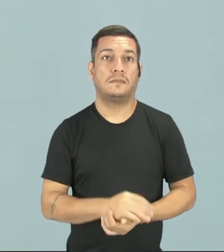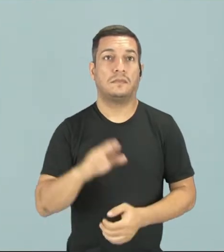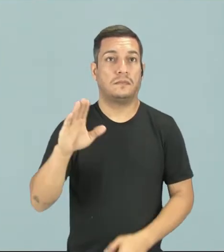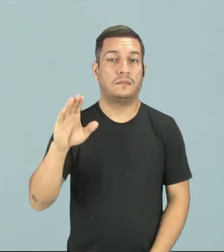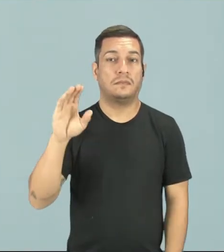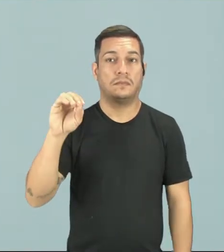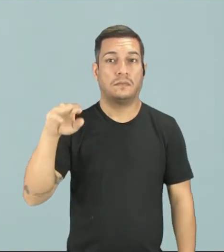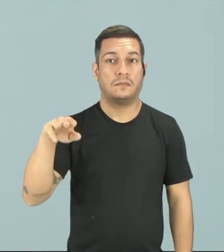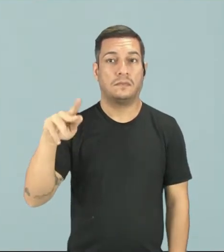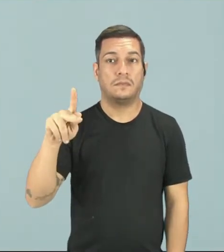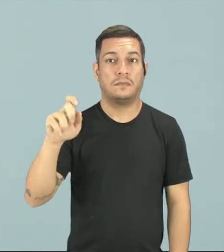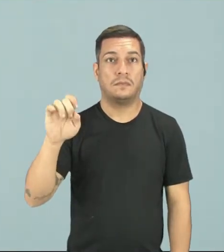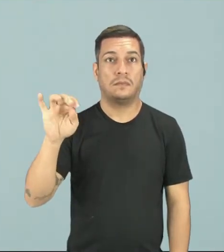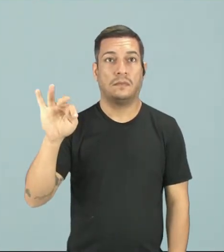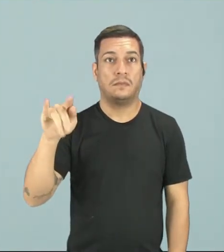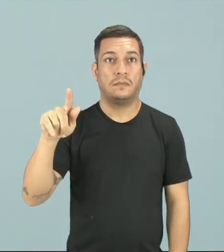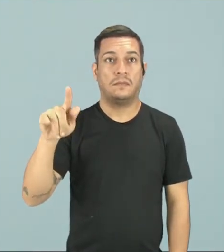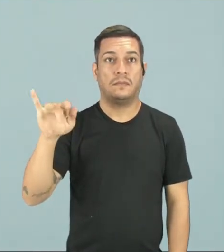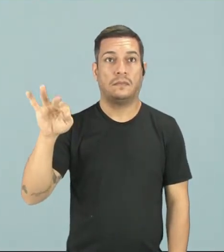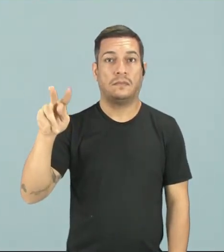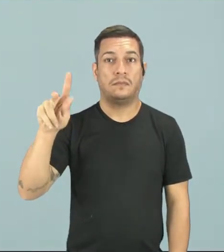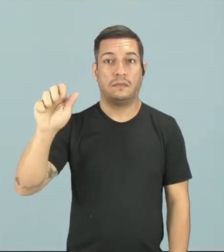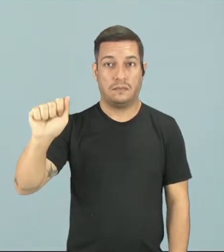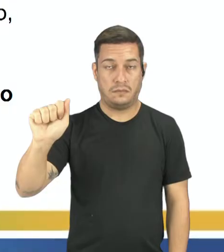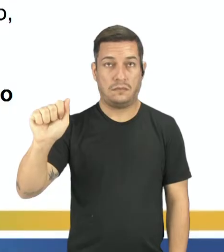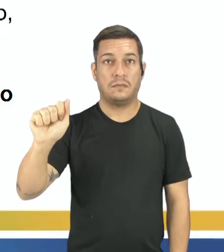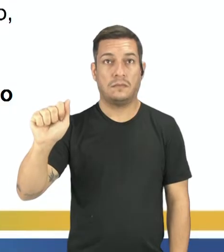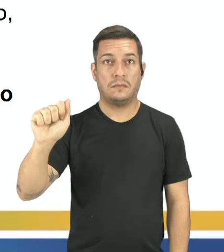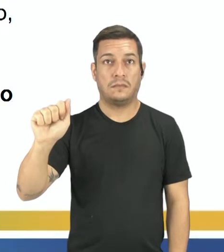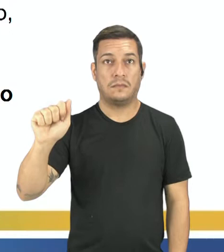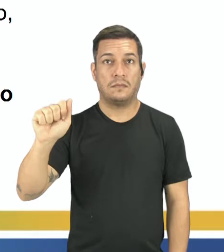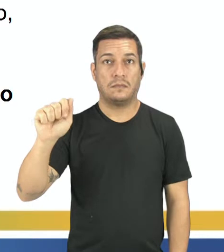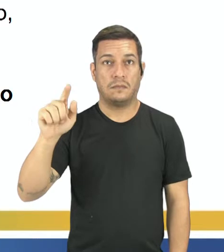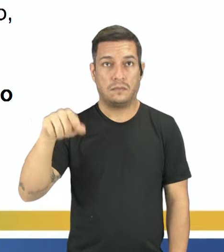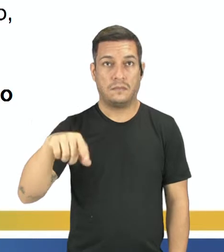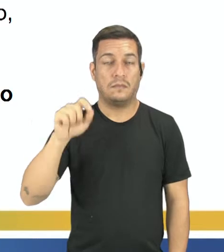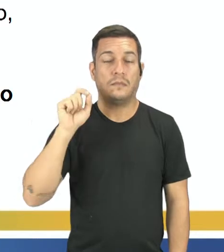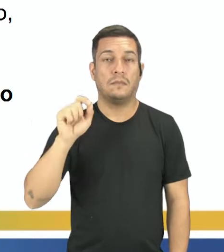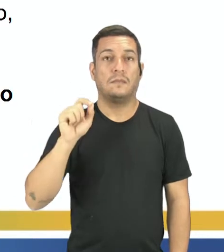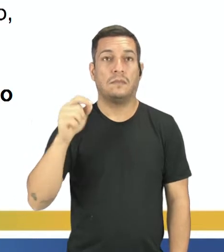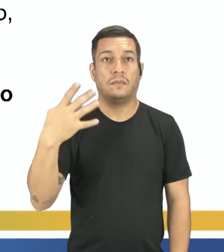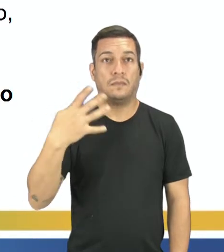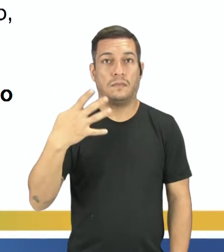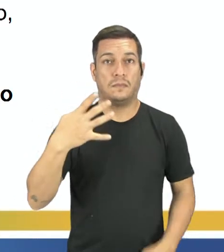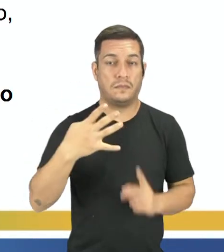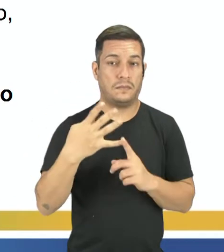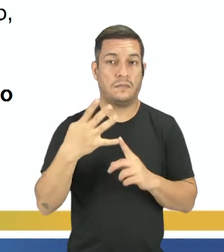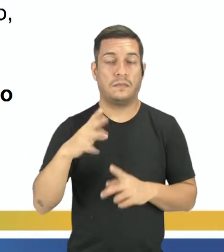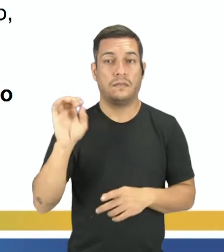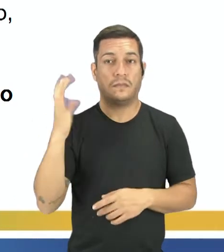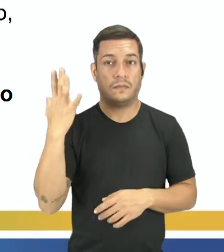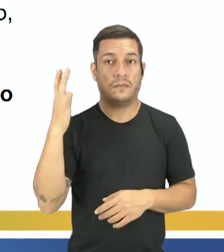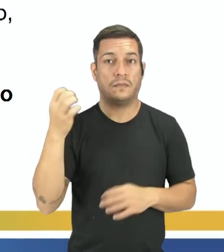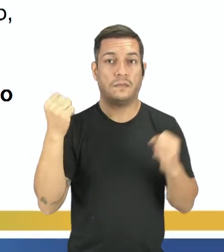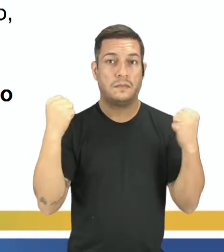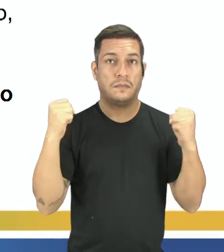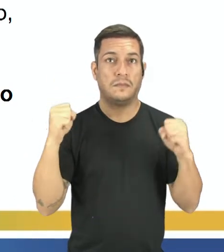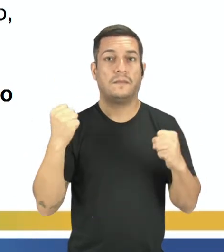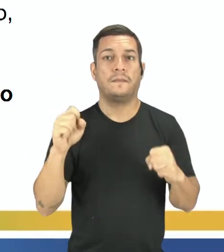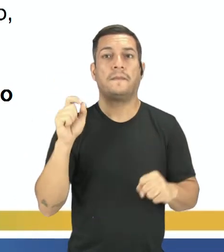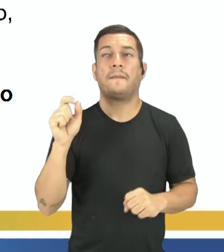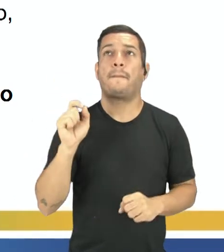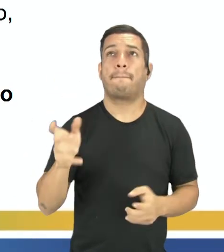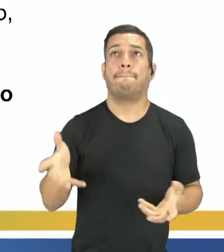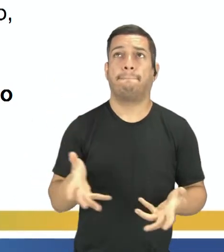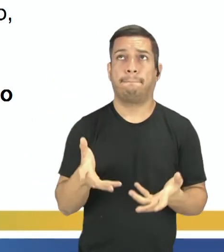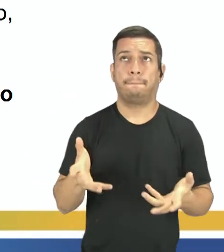A tendência da educação física no Brasil. Competitiva, que é o quarto momento da educação física, o incentivo